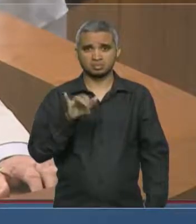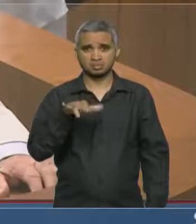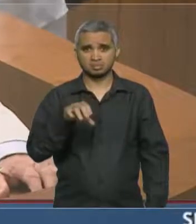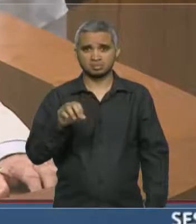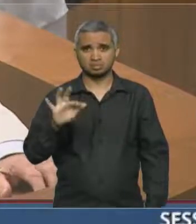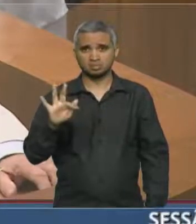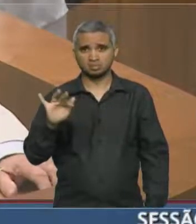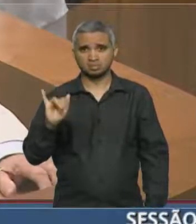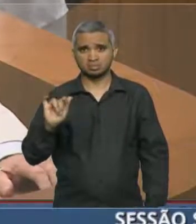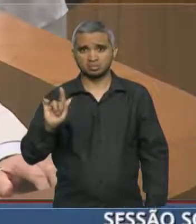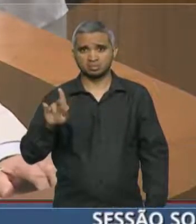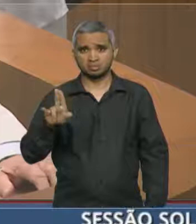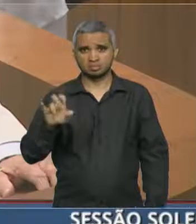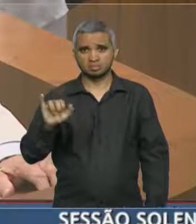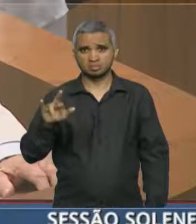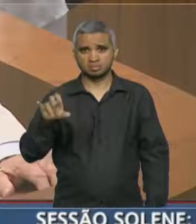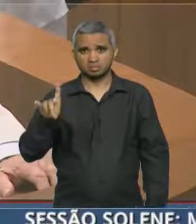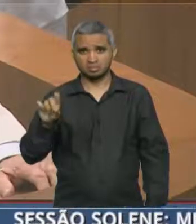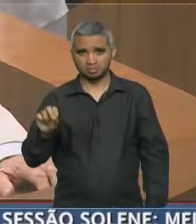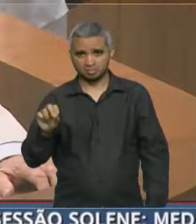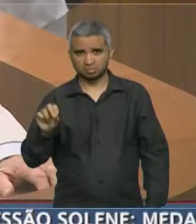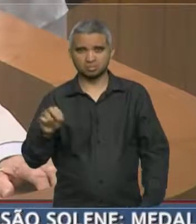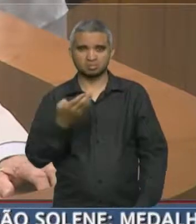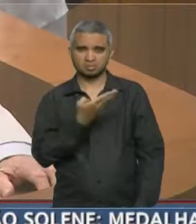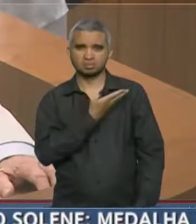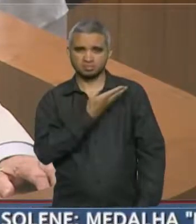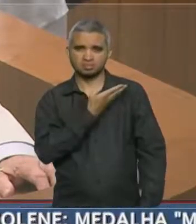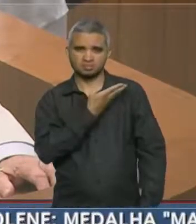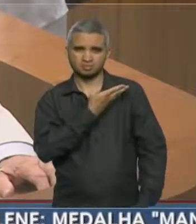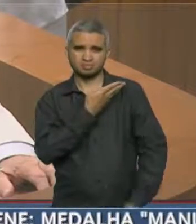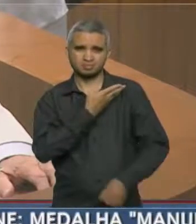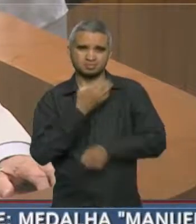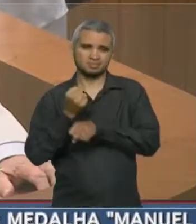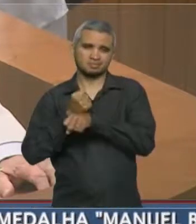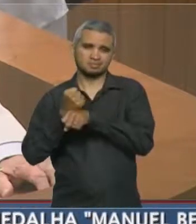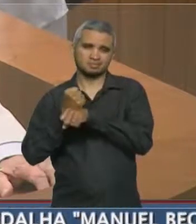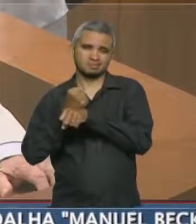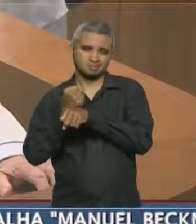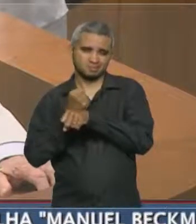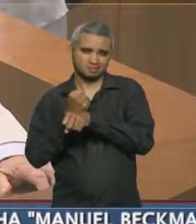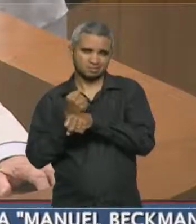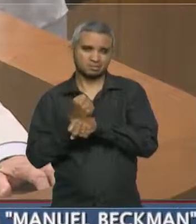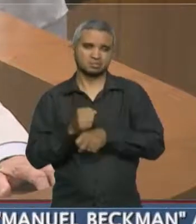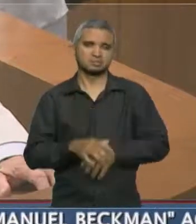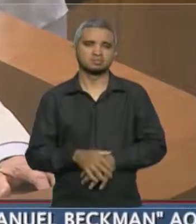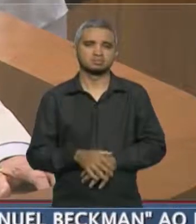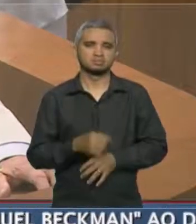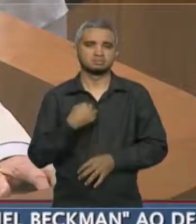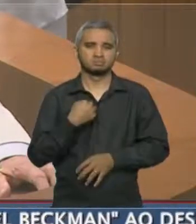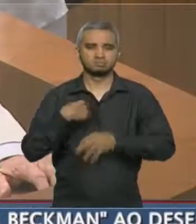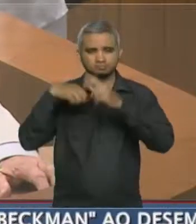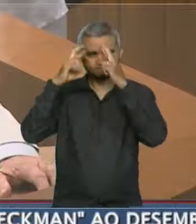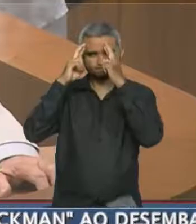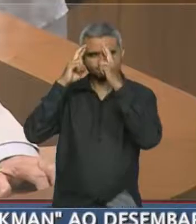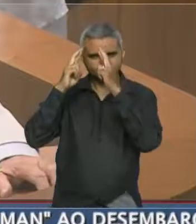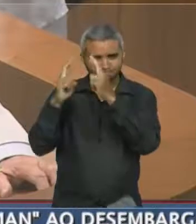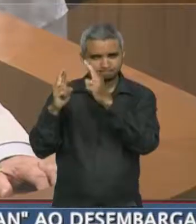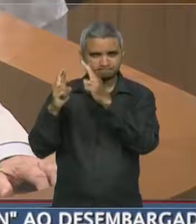também meu amigo de longas datas, pessoa que eu tenho uma consideração, um respeito muito grande,